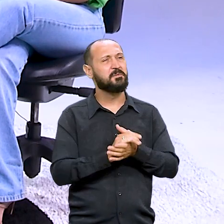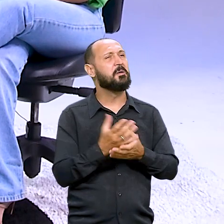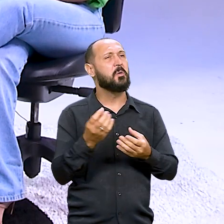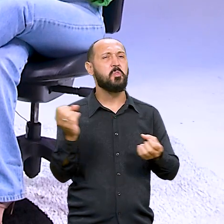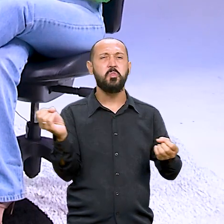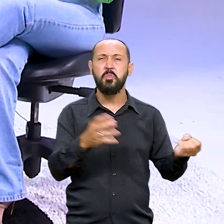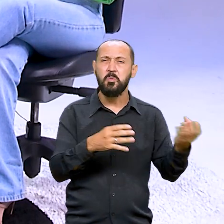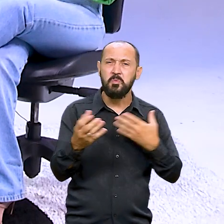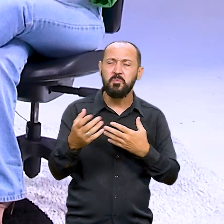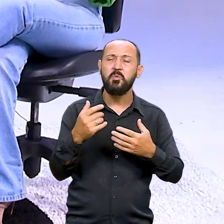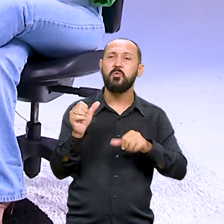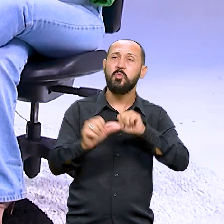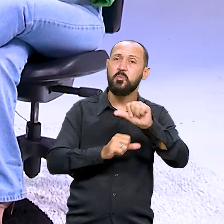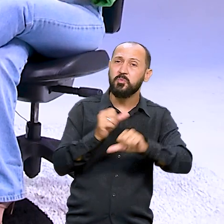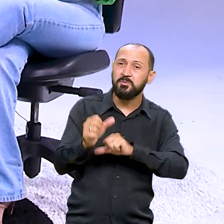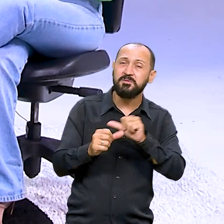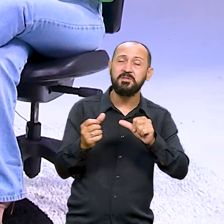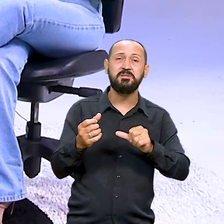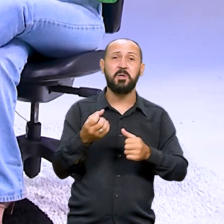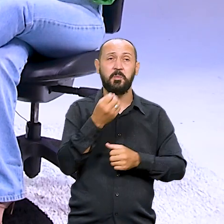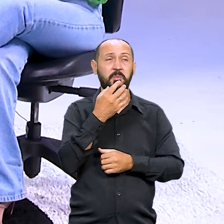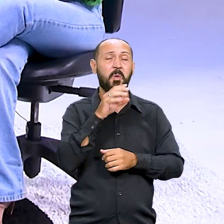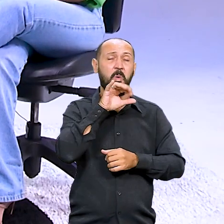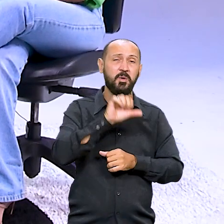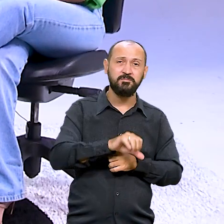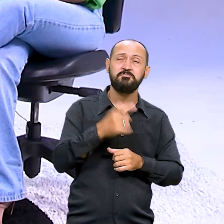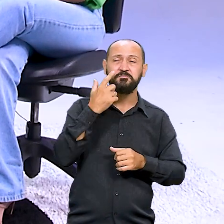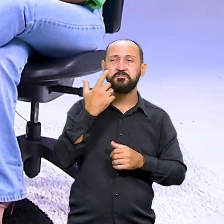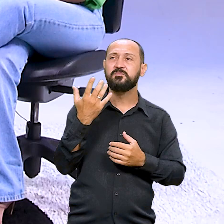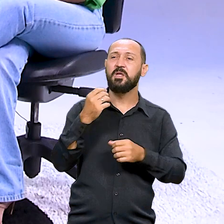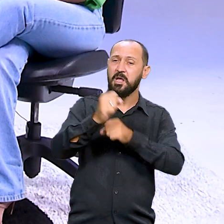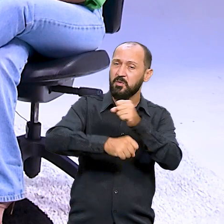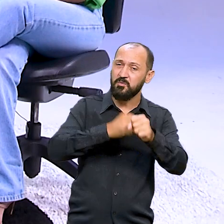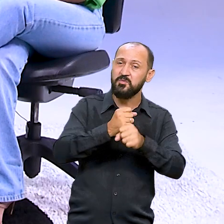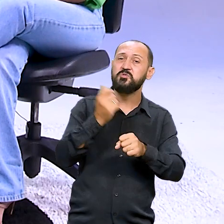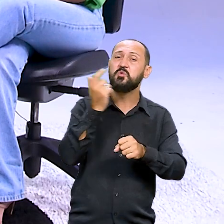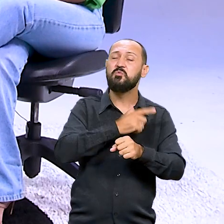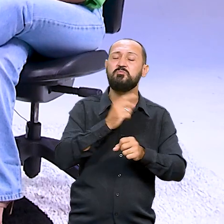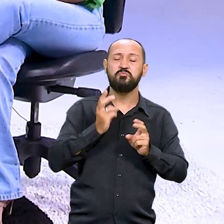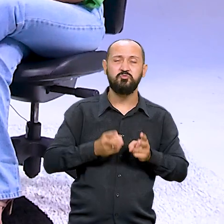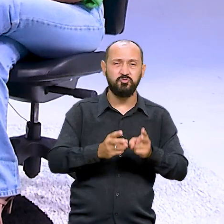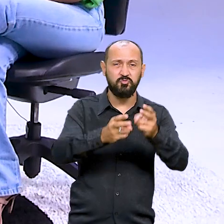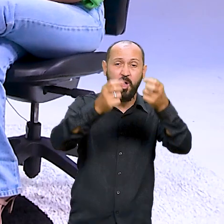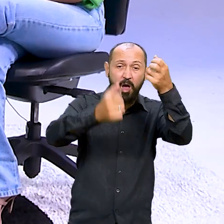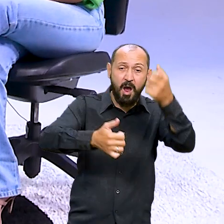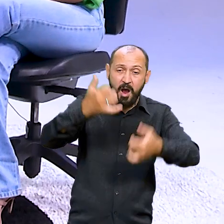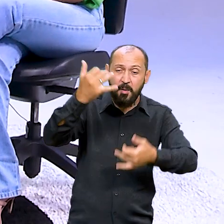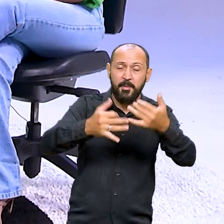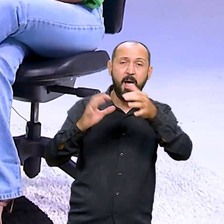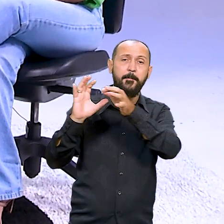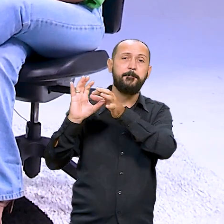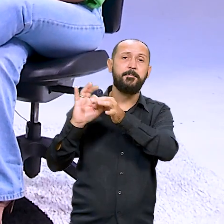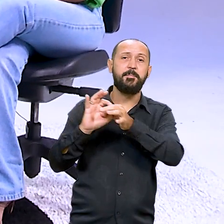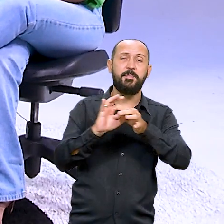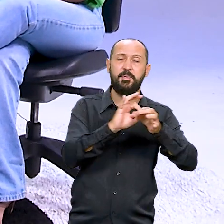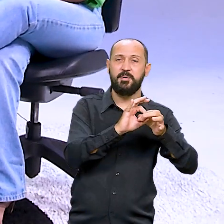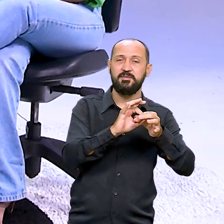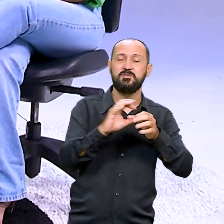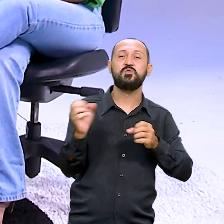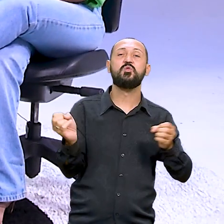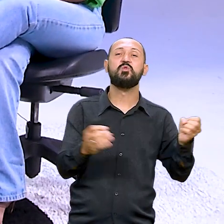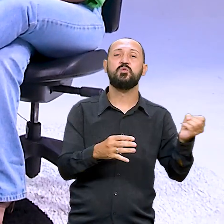quantas coisas boas quantas novidades quantas atualizações Paulo é isso aí a gente espera que no ano que vem a gente continue explicando E